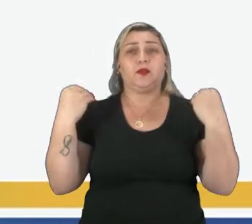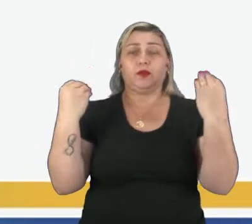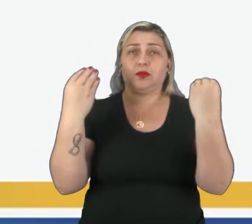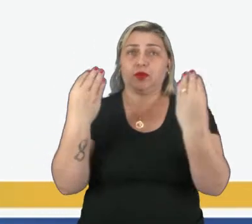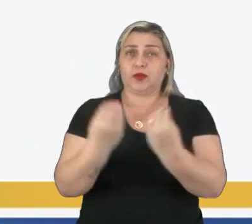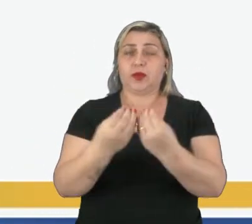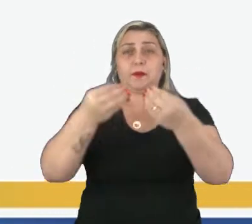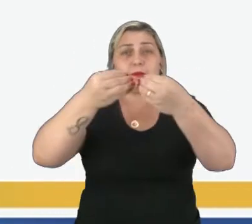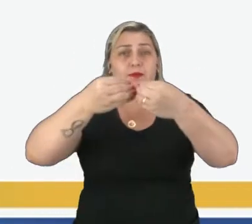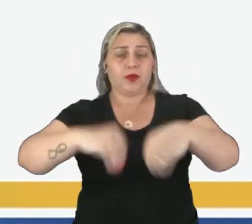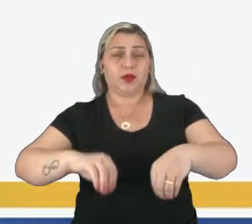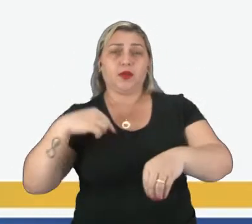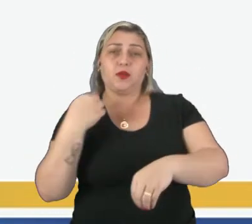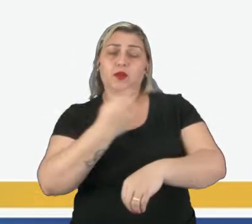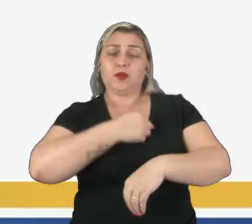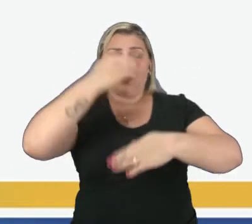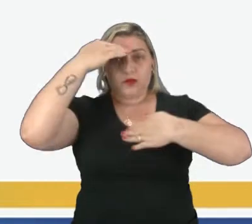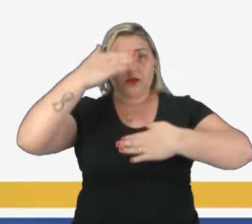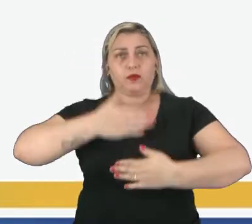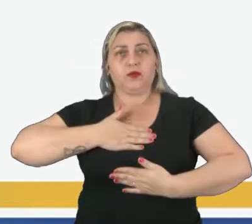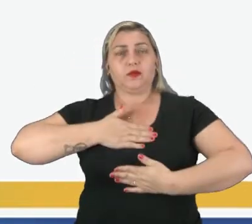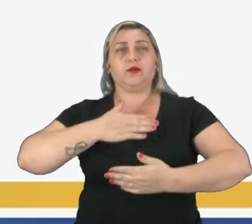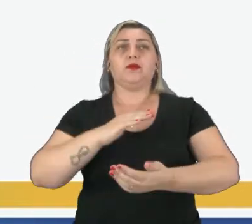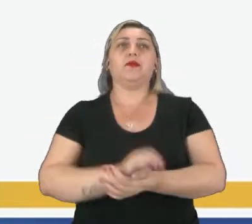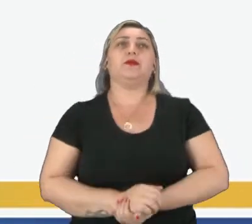substâncias que prejudicam o nosso organismo.